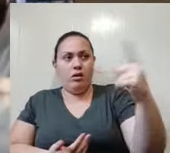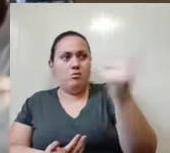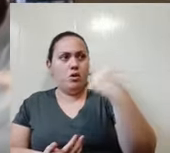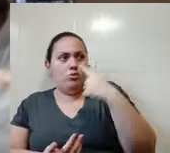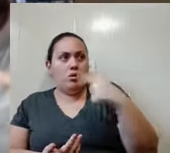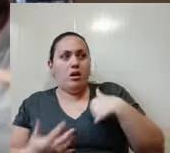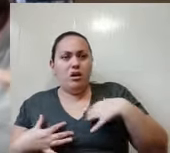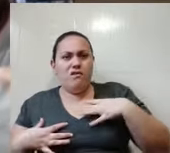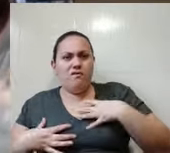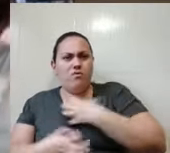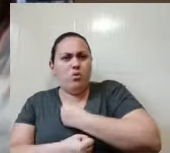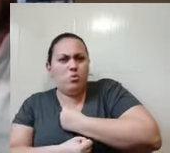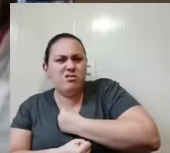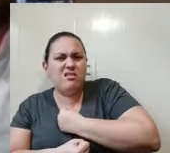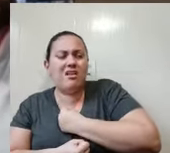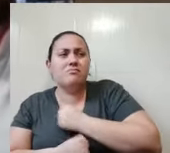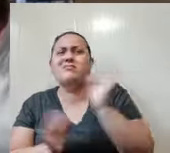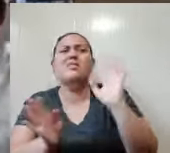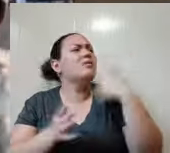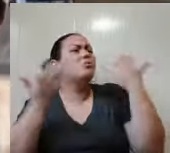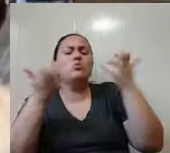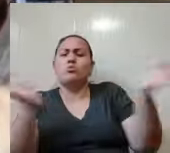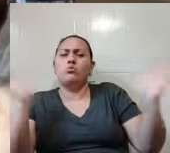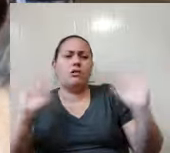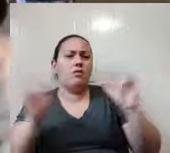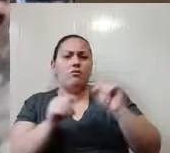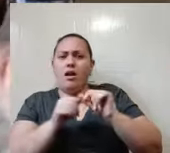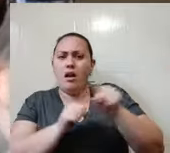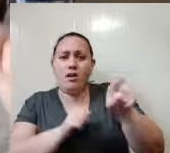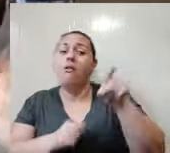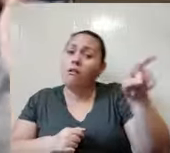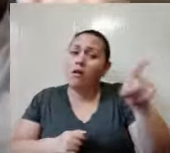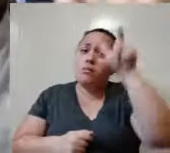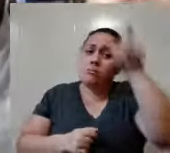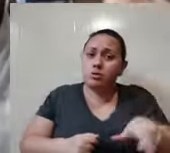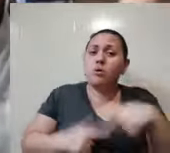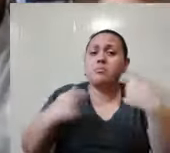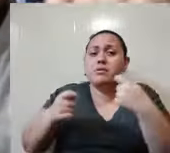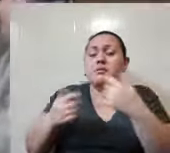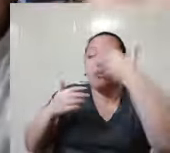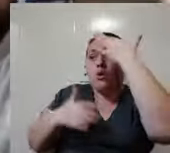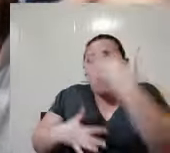não dar conta das expectativas dos outros e o outro vai ter que